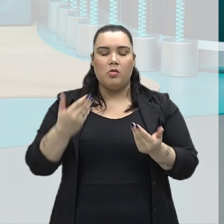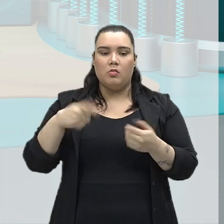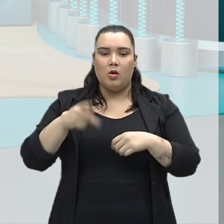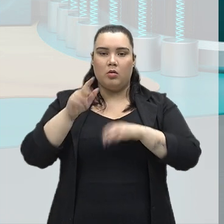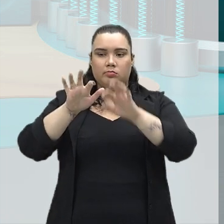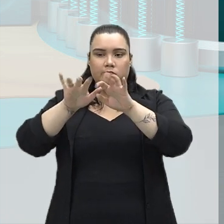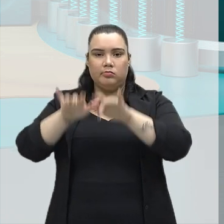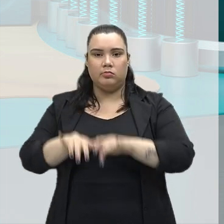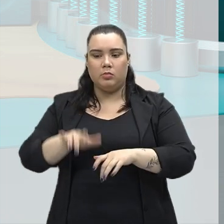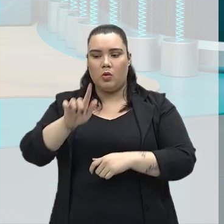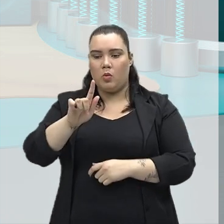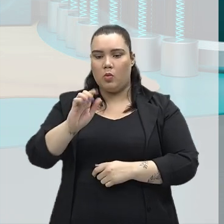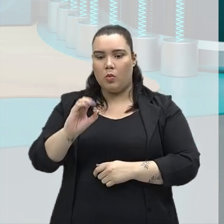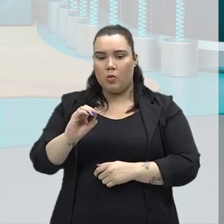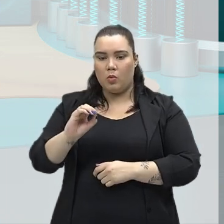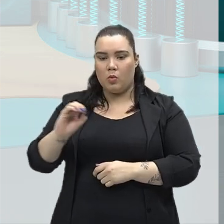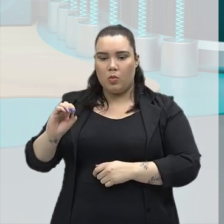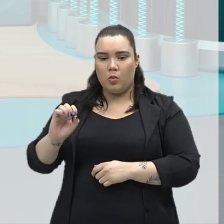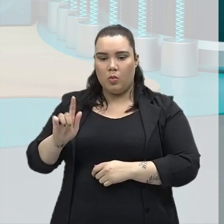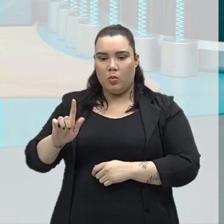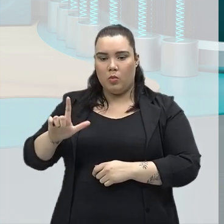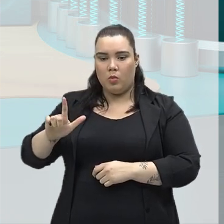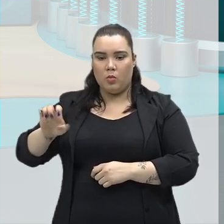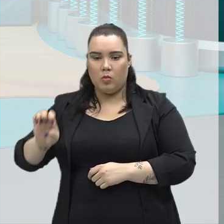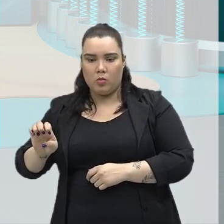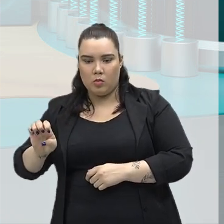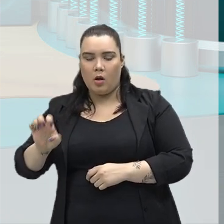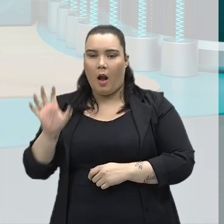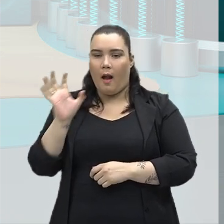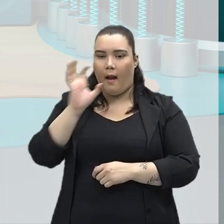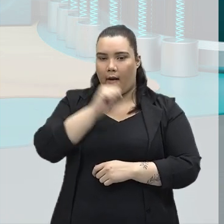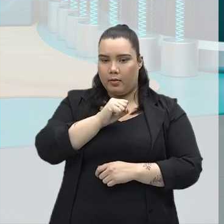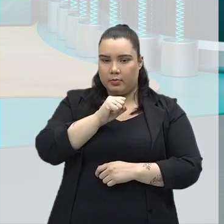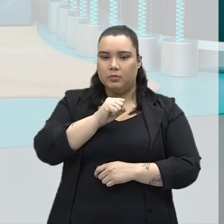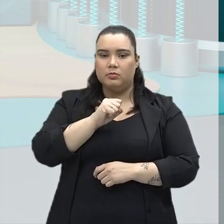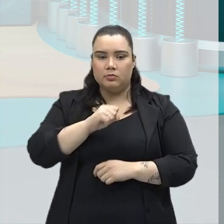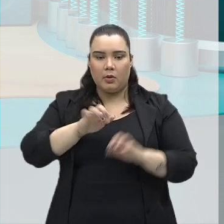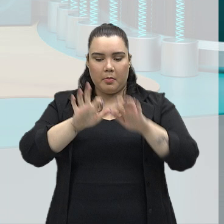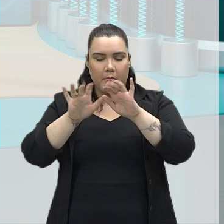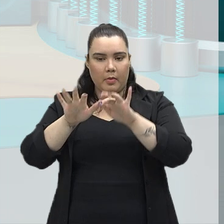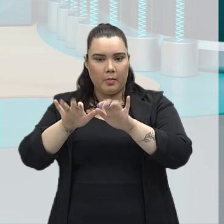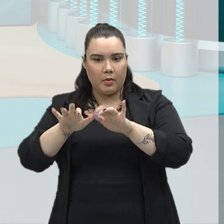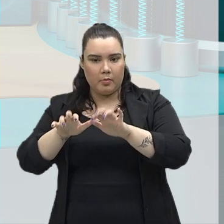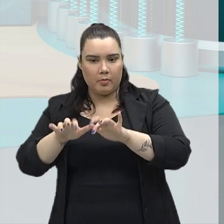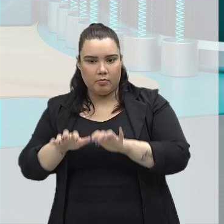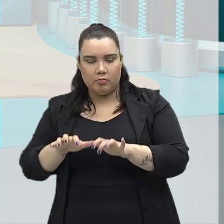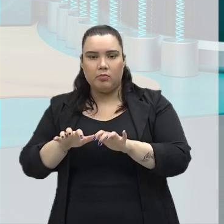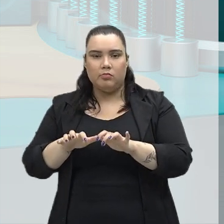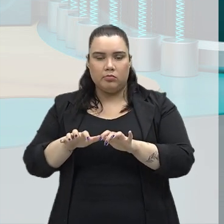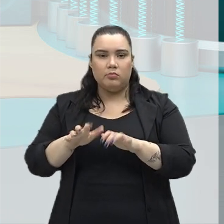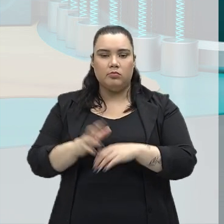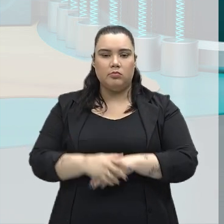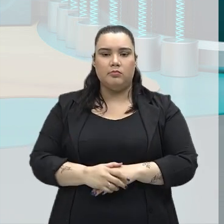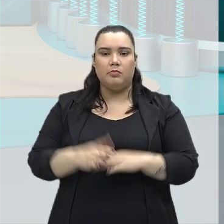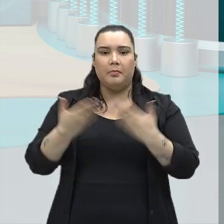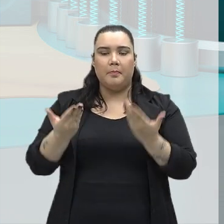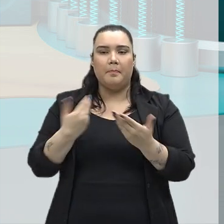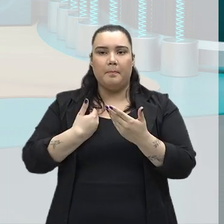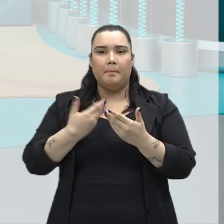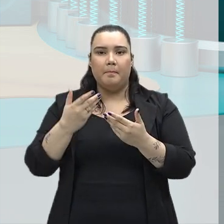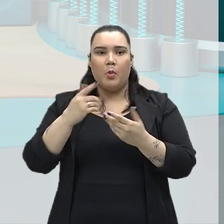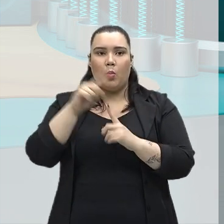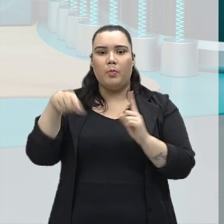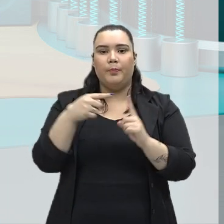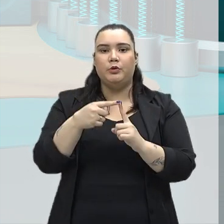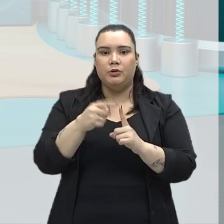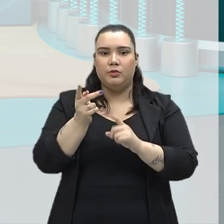no Google, a gente faz o quê? A gente escreve lá, tipo filtro, né? O que a gente vai procurar,